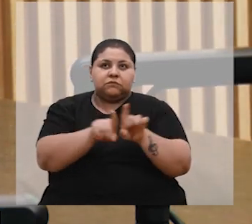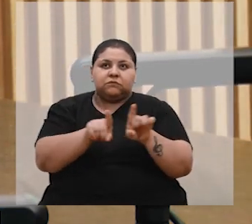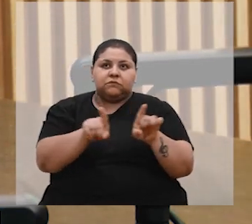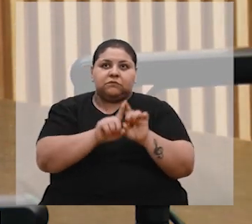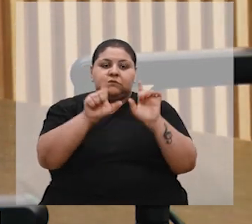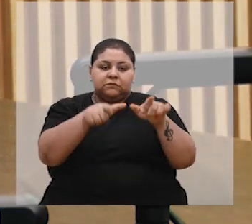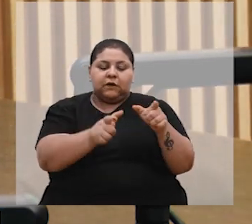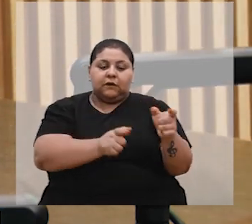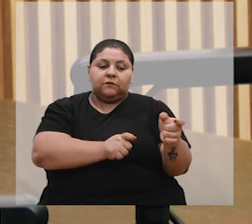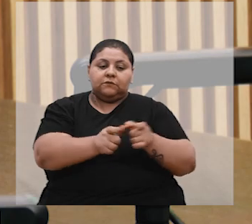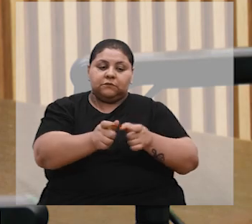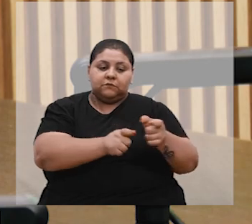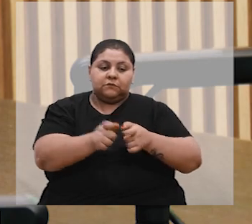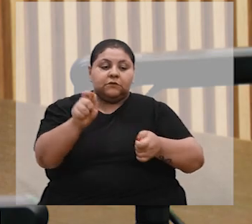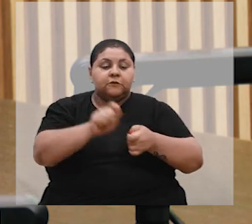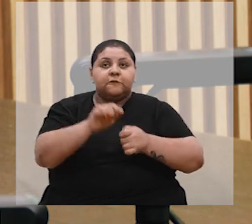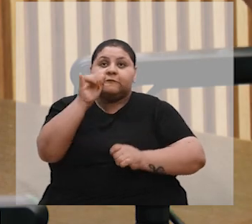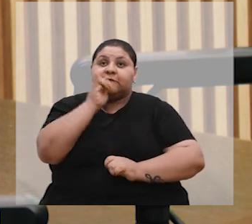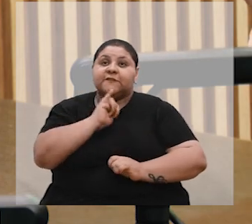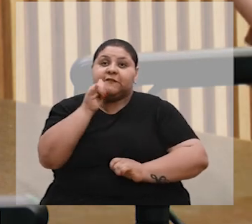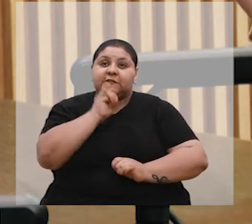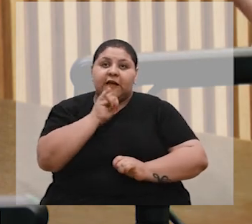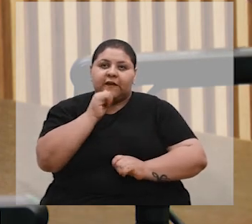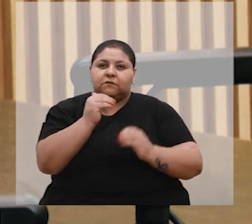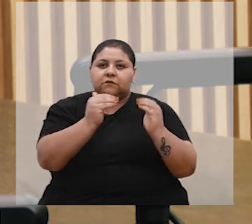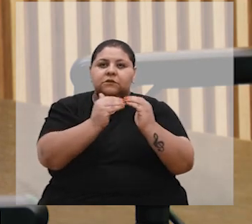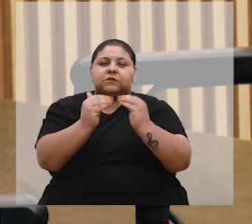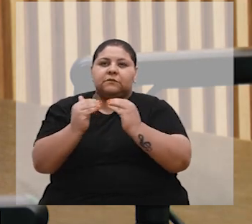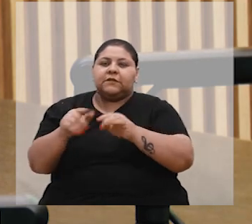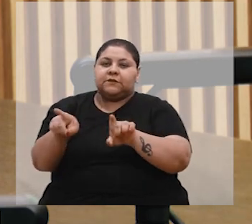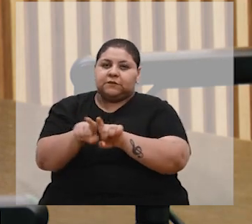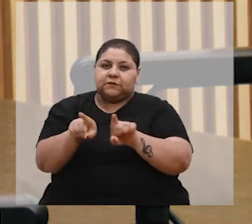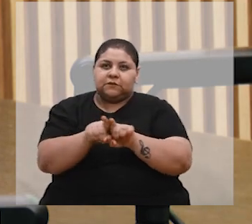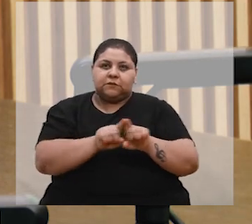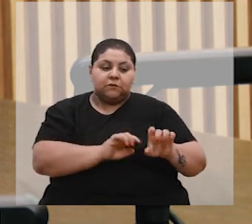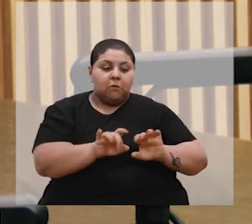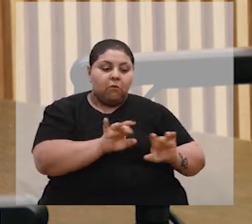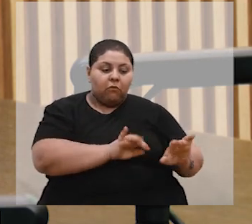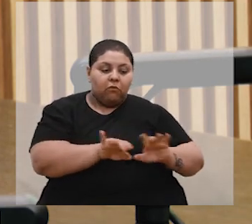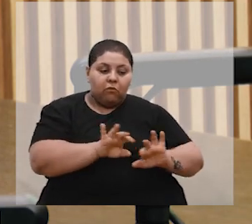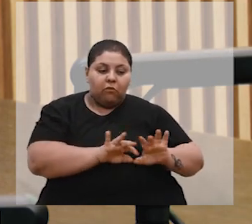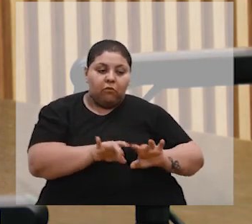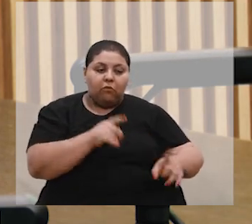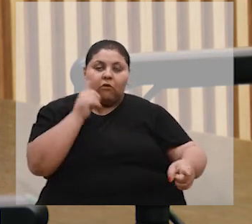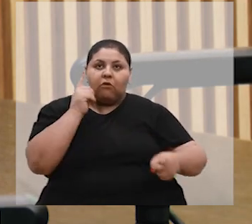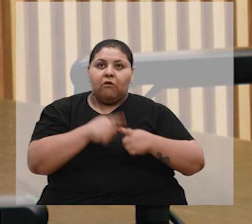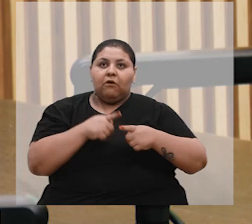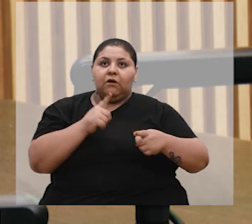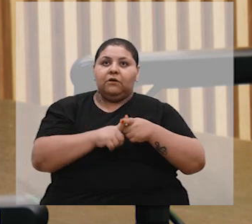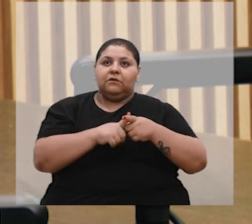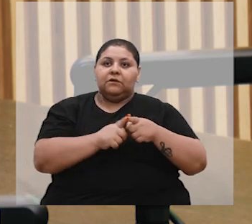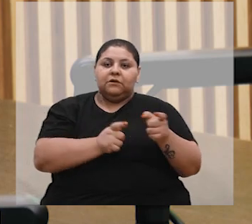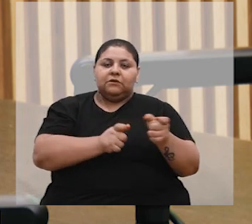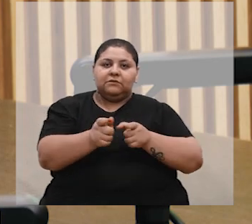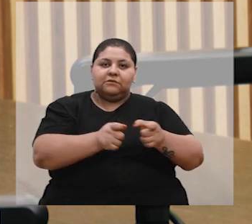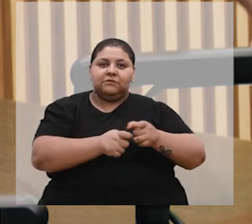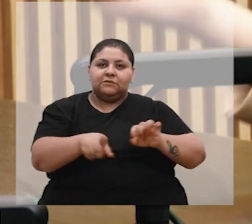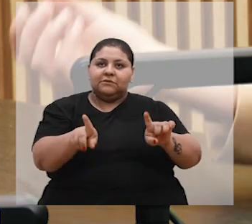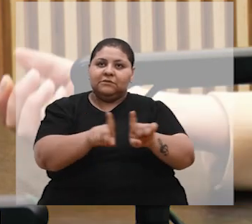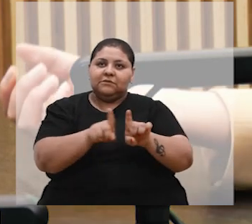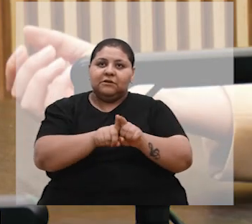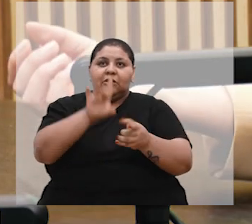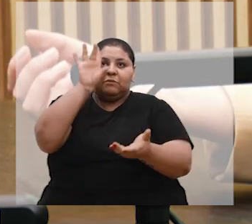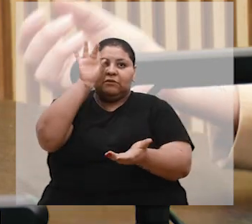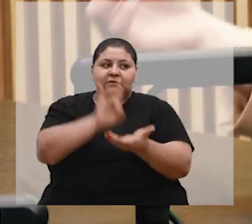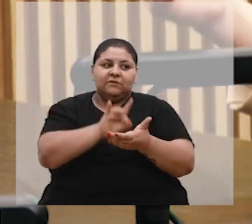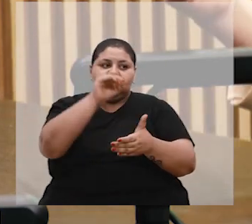ambiente controlado, se fazem testes em paralelo, né? São as urnas destinadas para isso, justamente em ambiente controlado, para confirmar